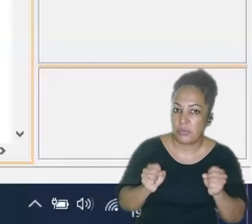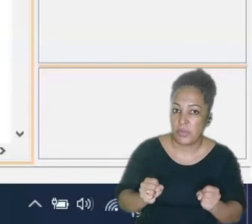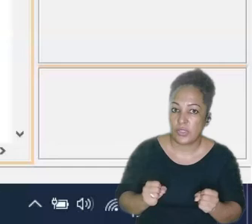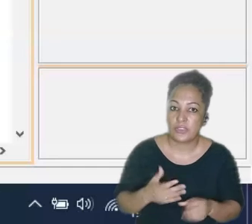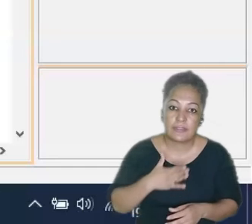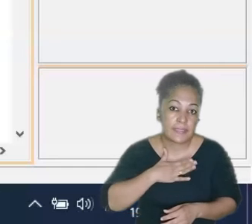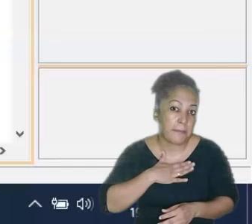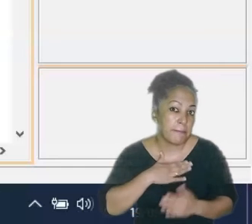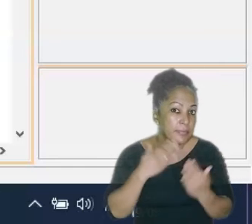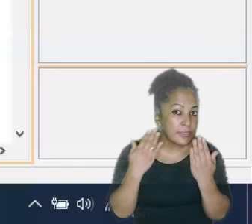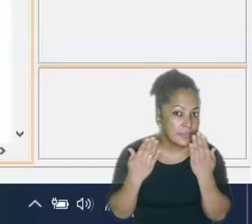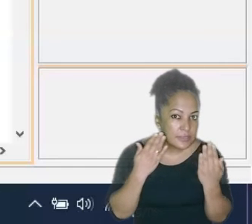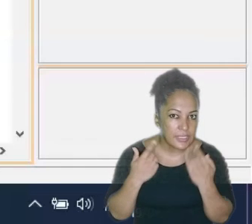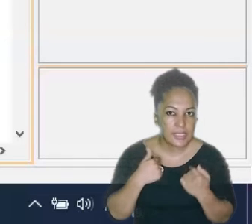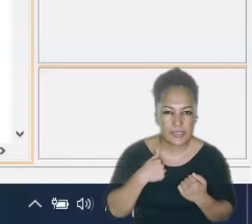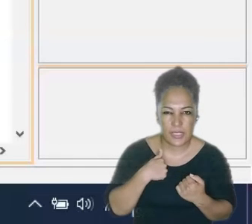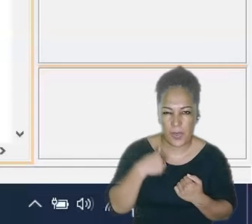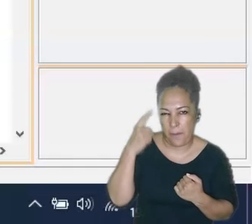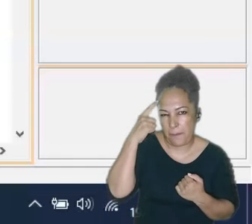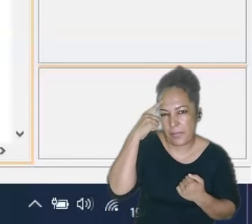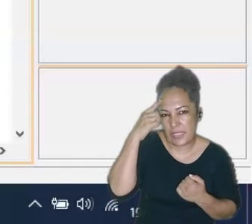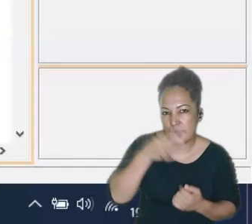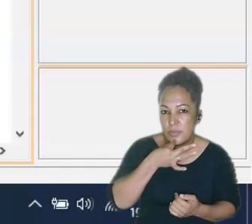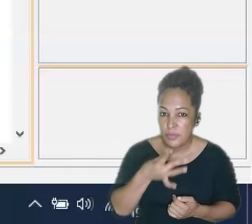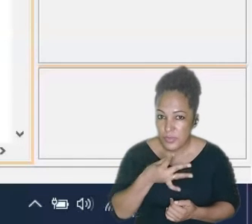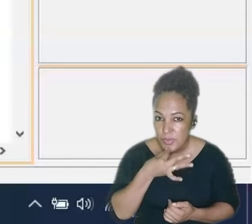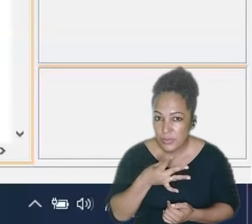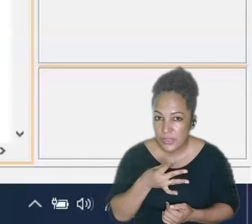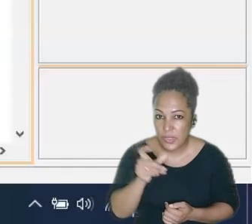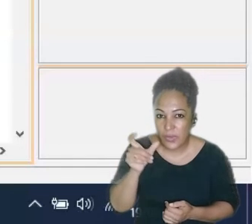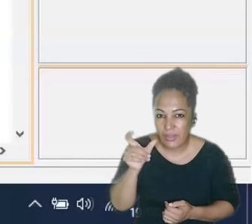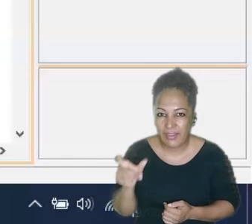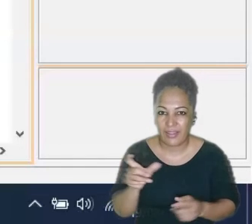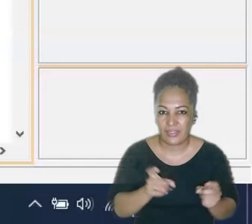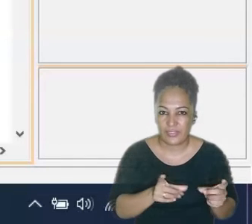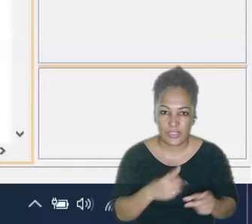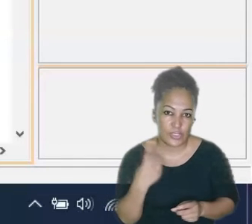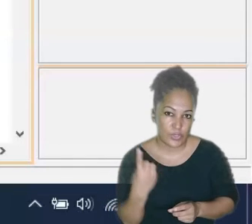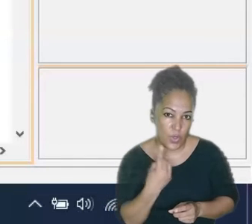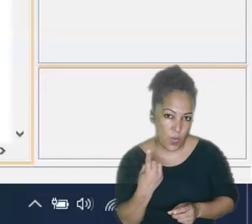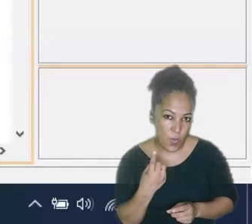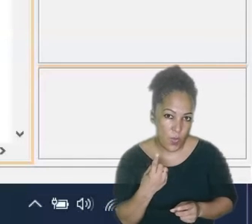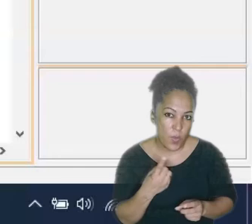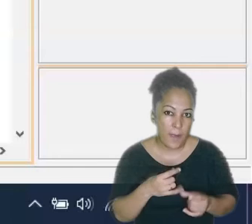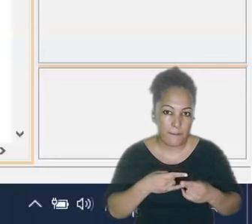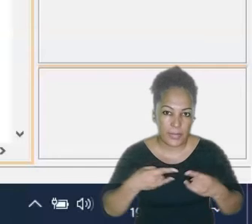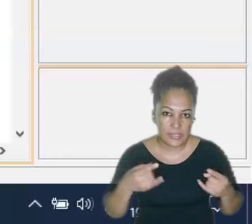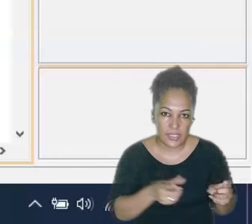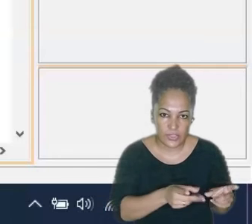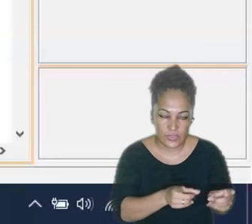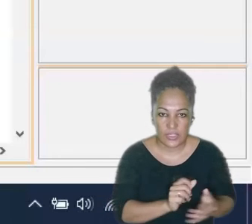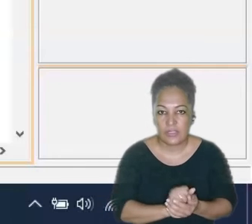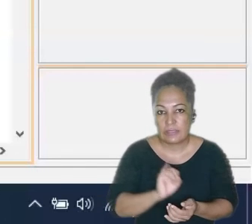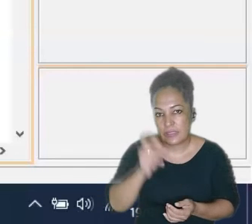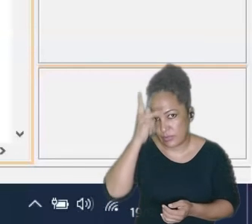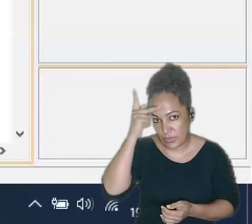venda várias passagens. Na minha análise, eu acho melhor que cada venda somente uma